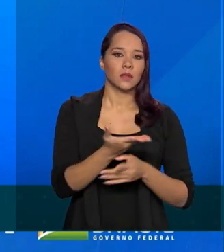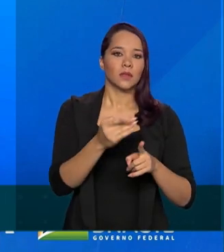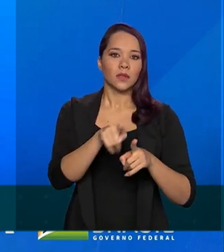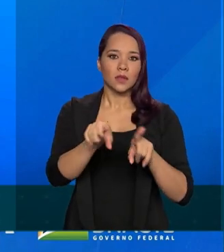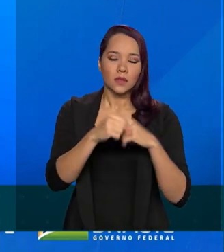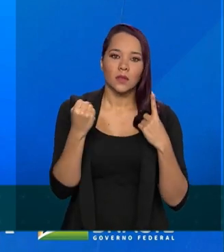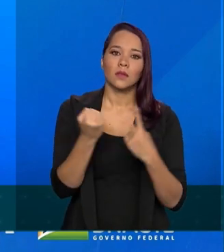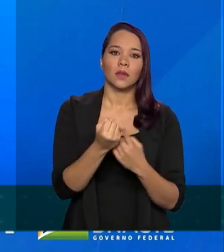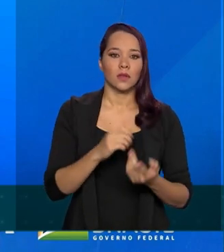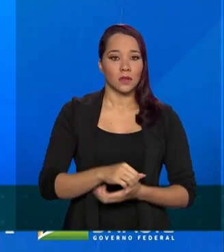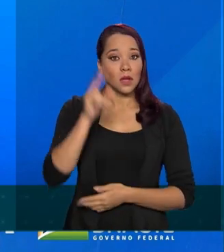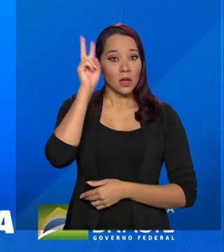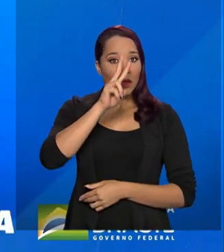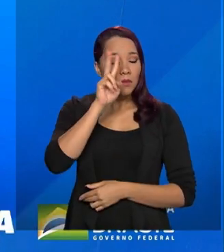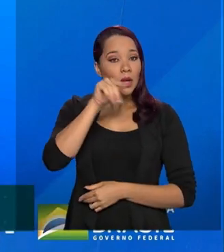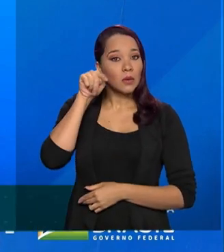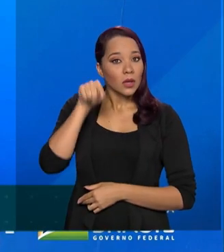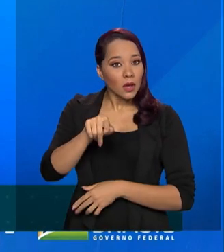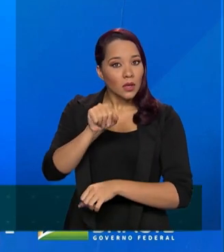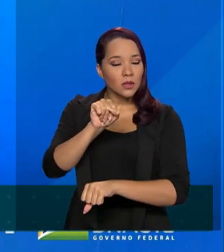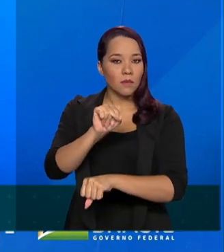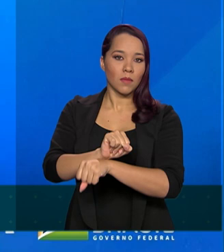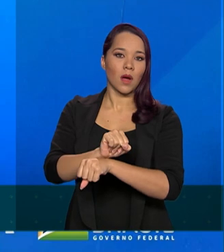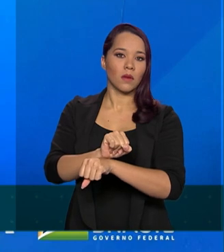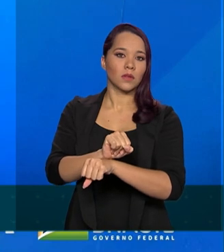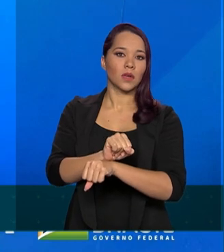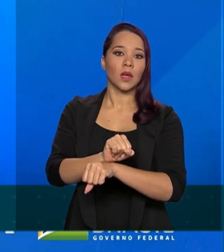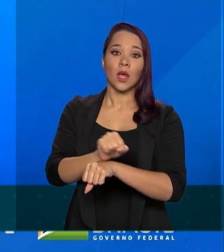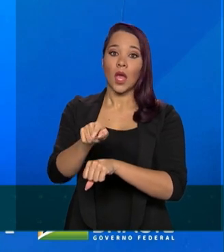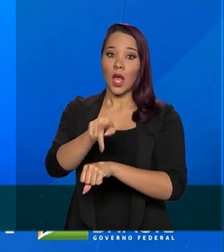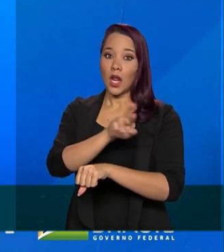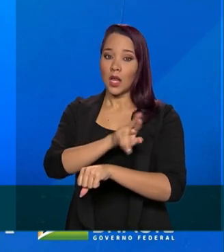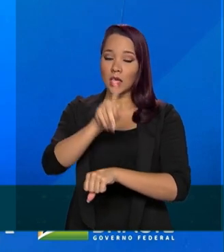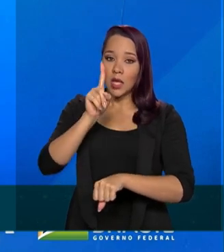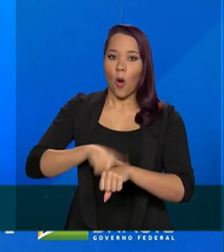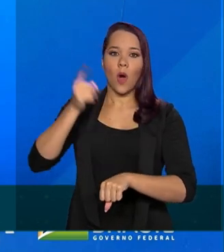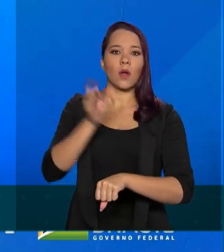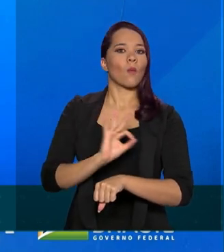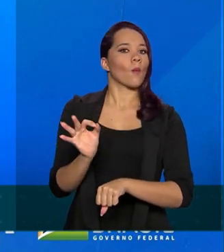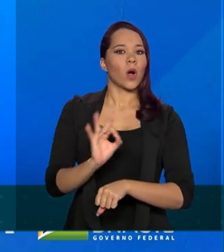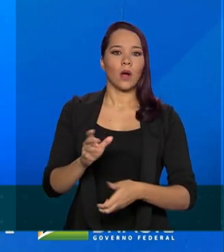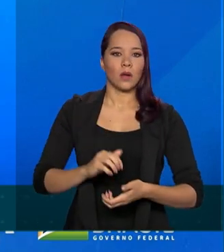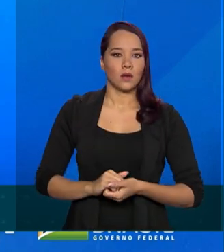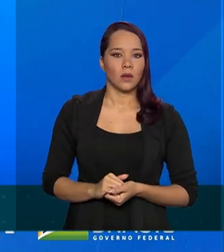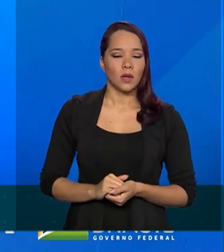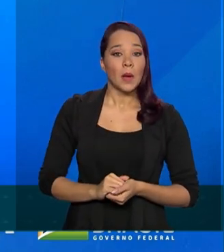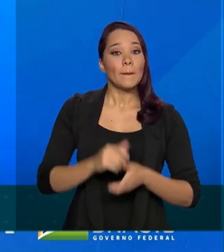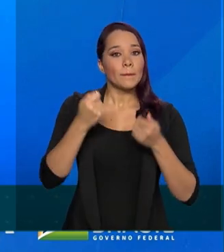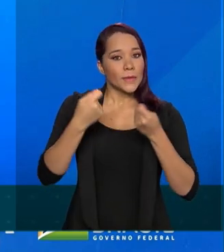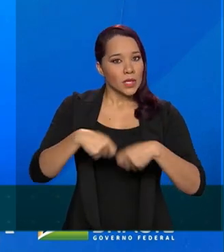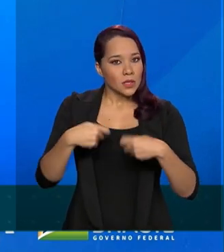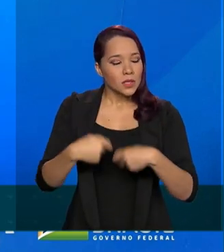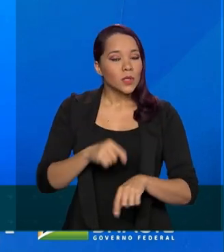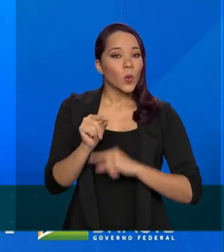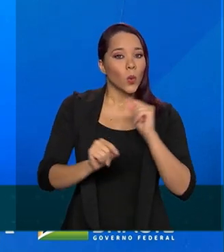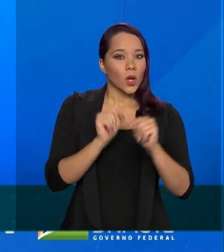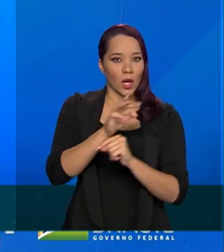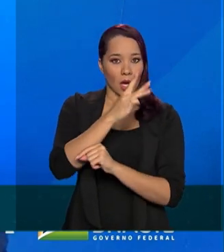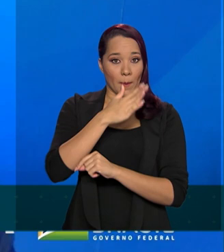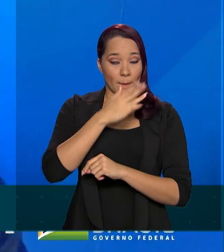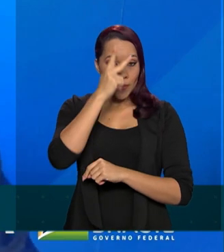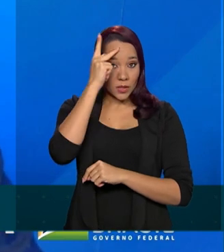lembrando que esta pausa não é automática. Há a necessidade das